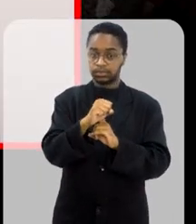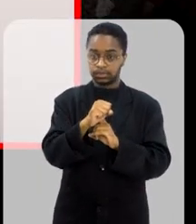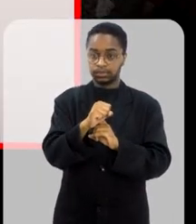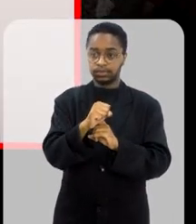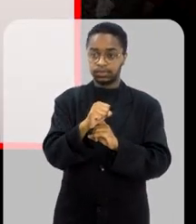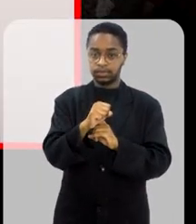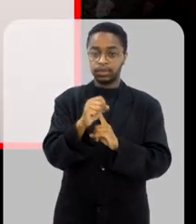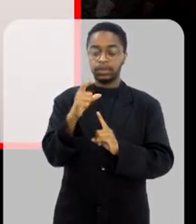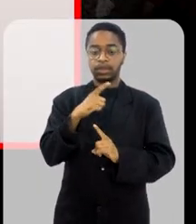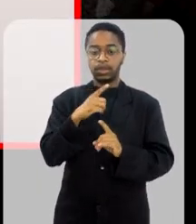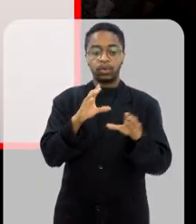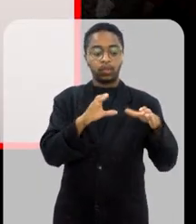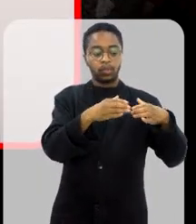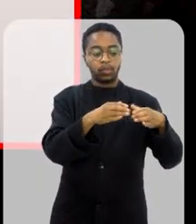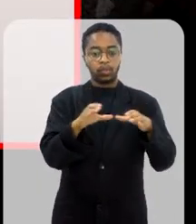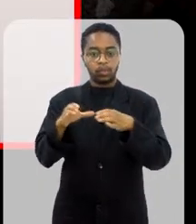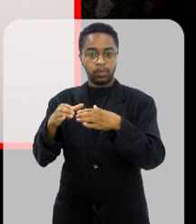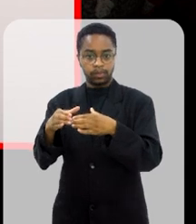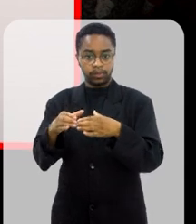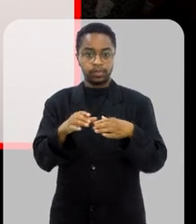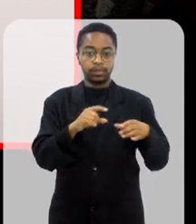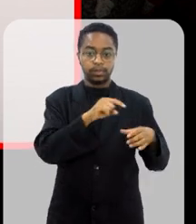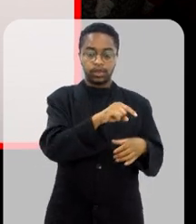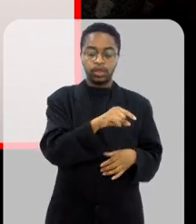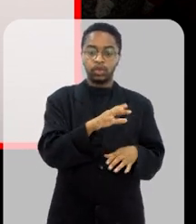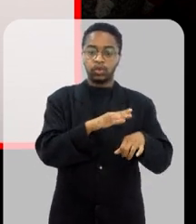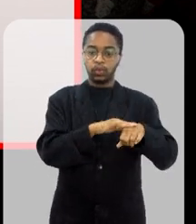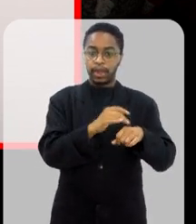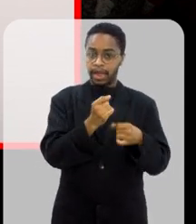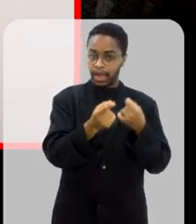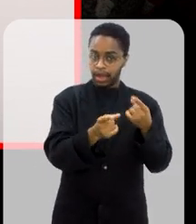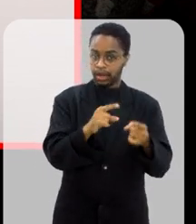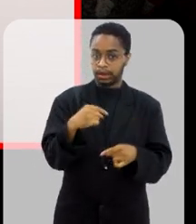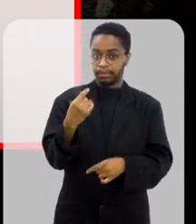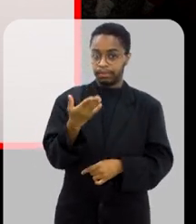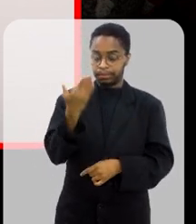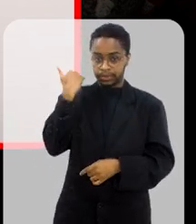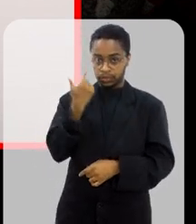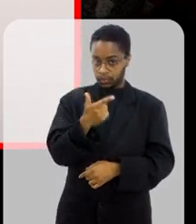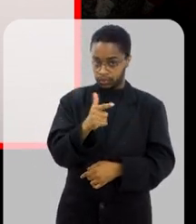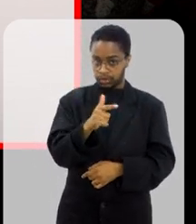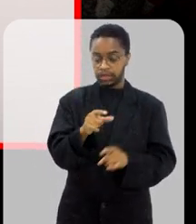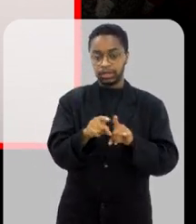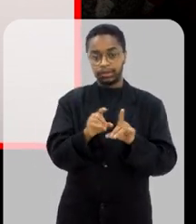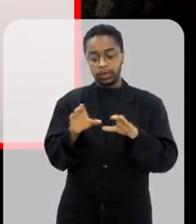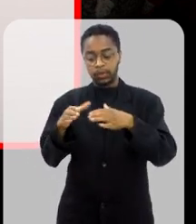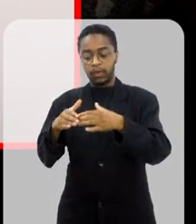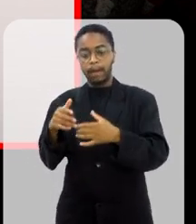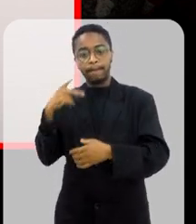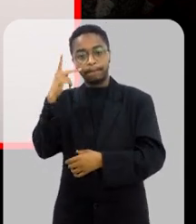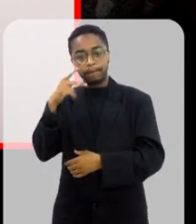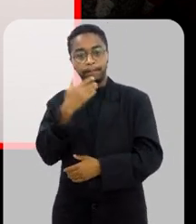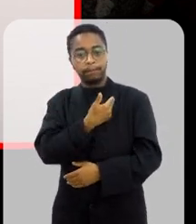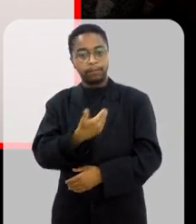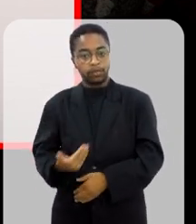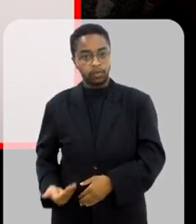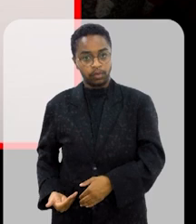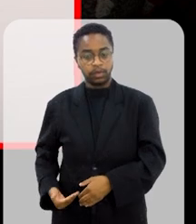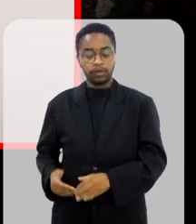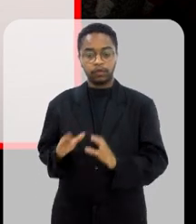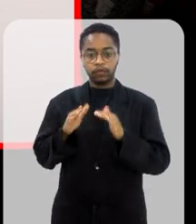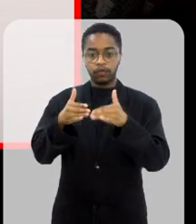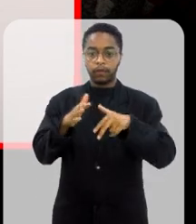sociedade, fizemos duas comissões, uma de doenças raras que não tinha, que nós estamos aprendendo também, e de políticas